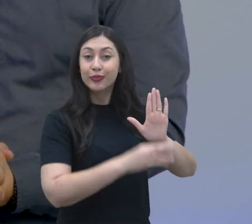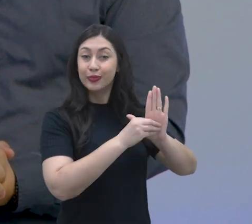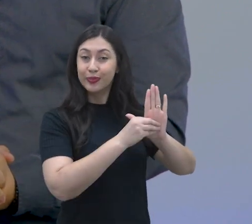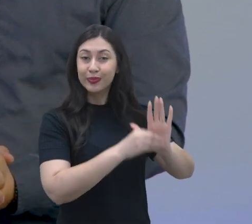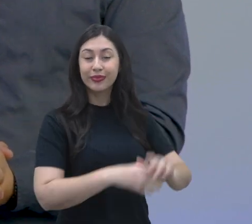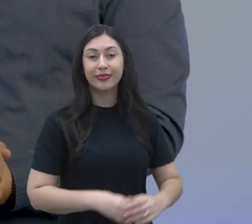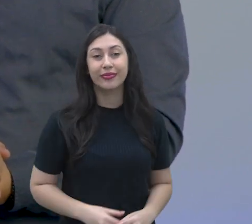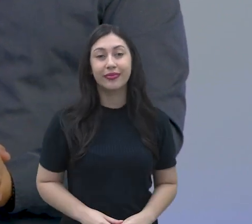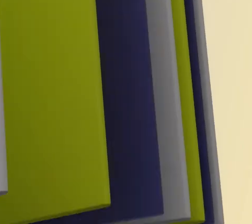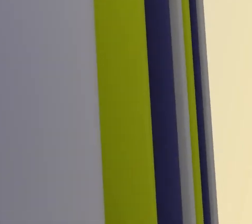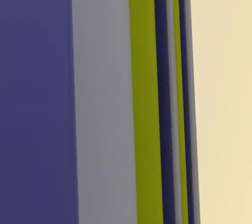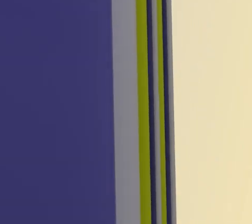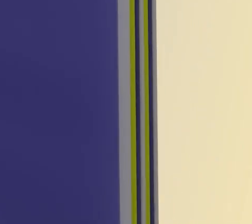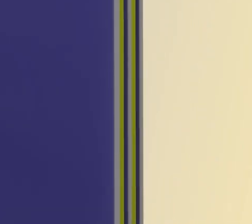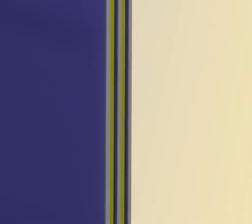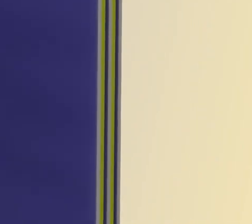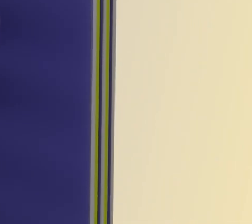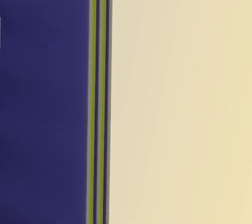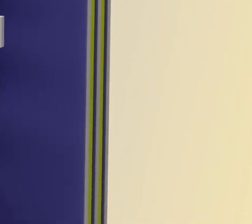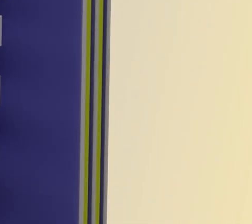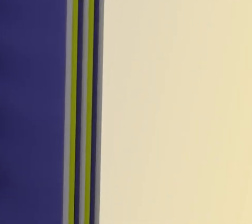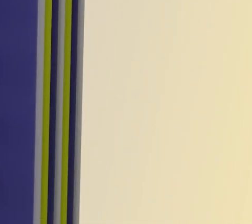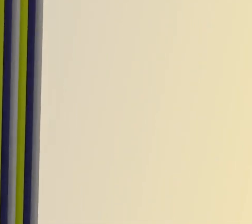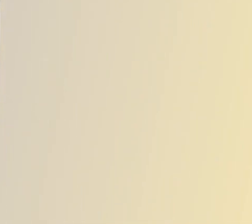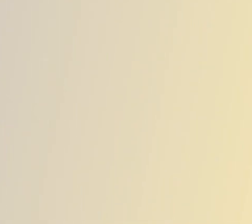lei complementar.